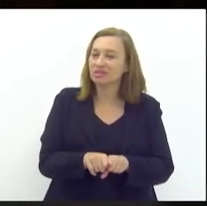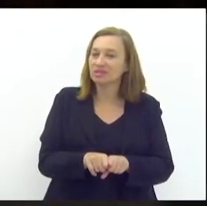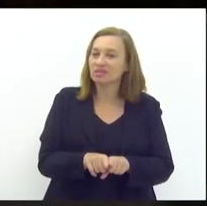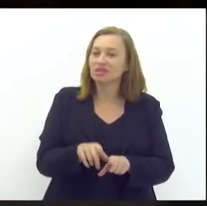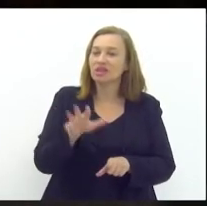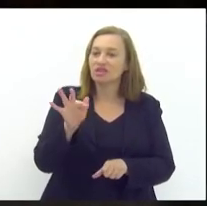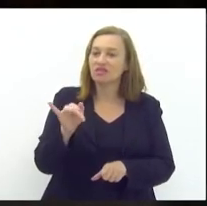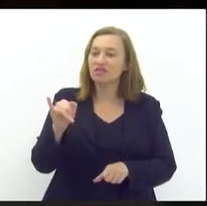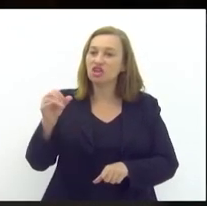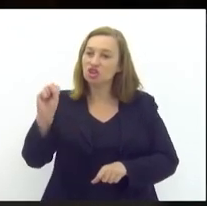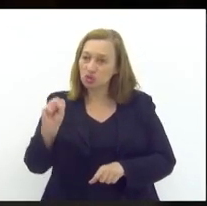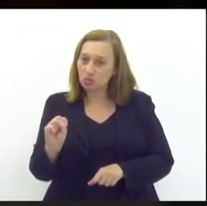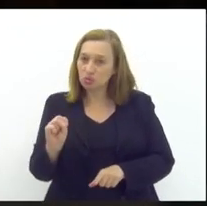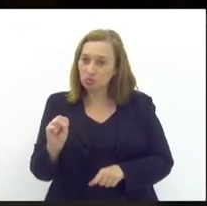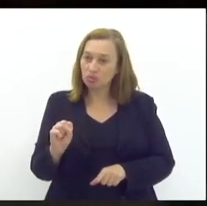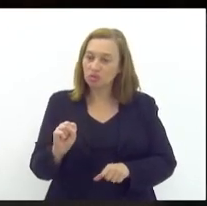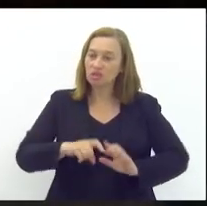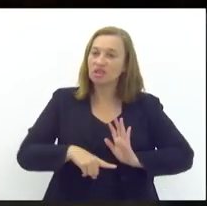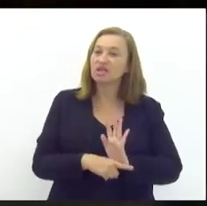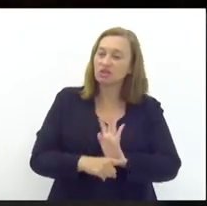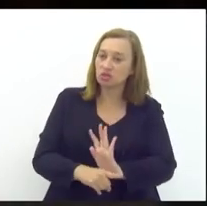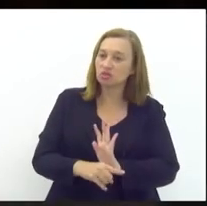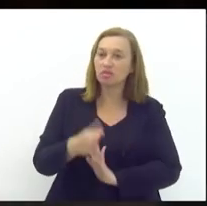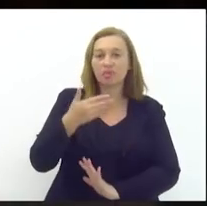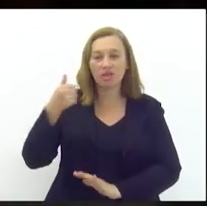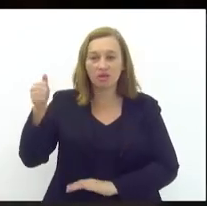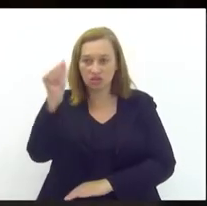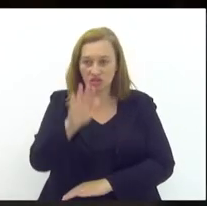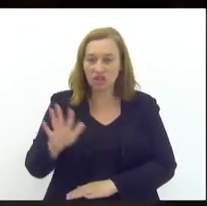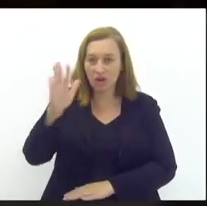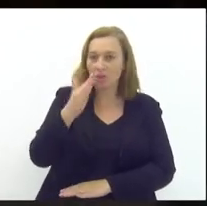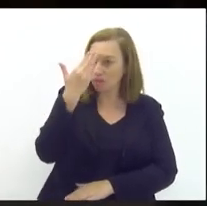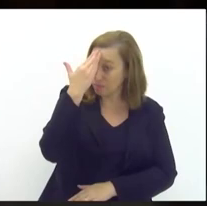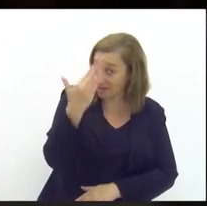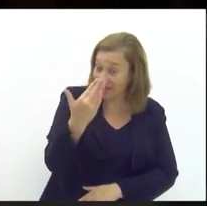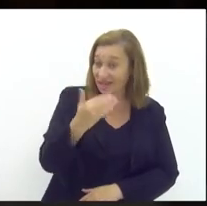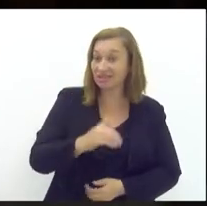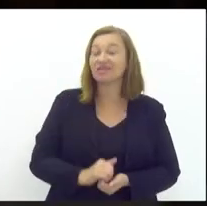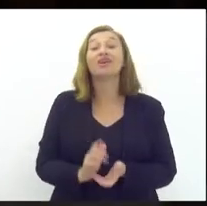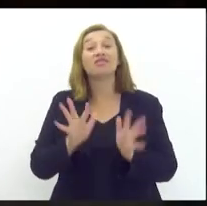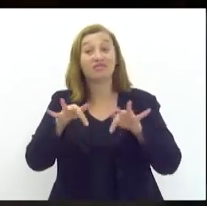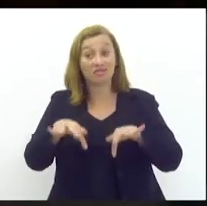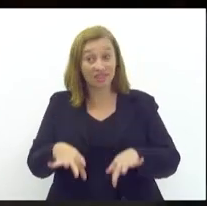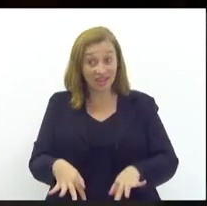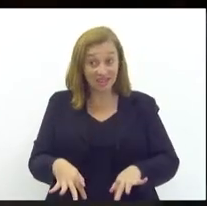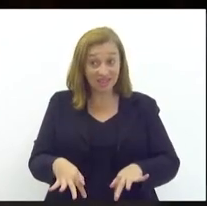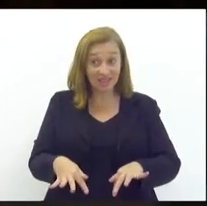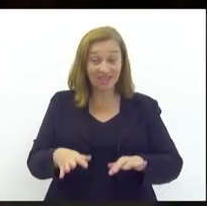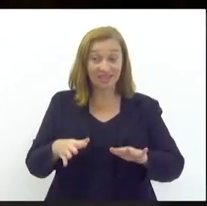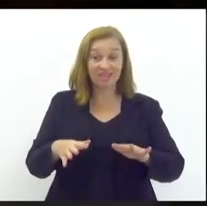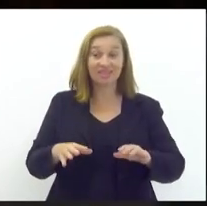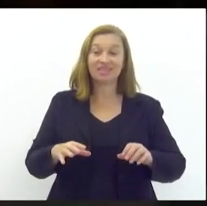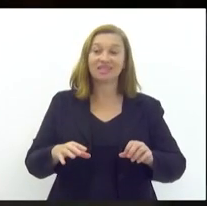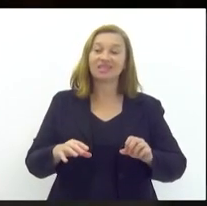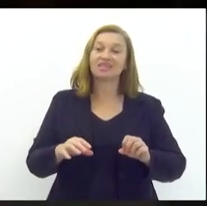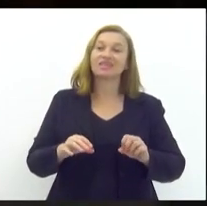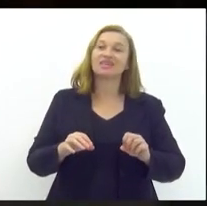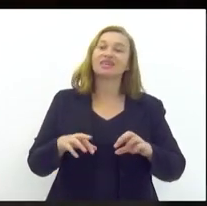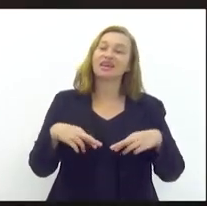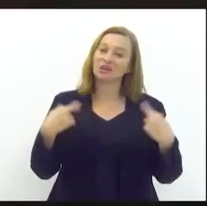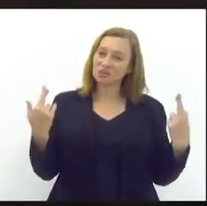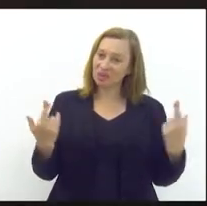físico e a contribuição que eu fiz que pode dar de uma maneira geral Muito obrigado está encerrada a nossa